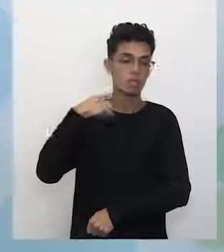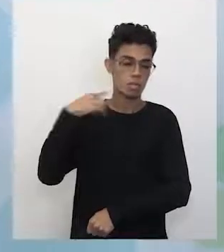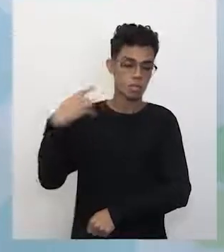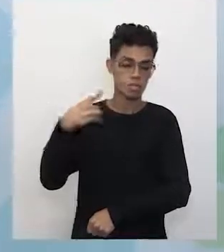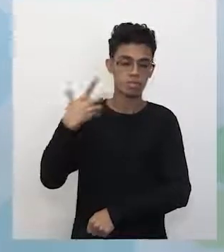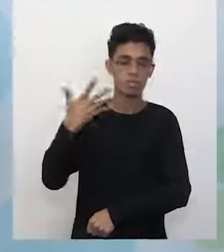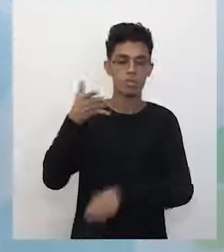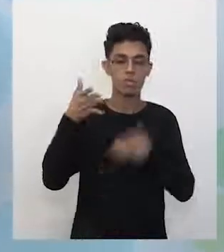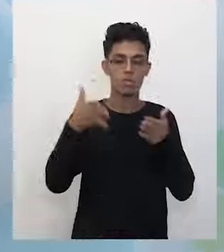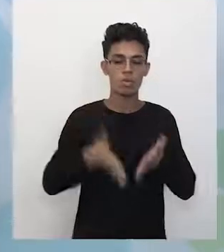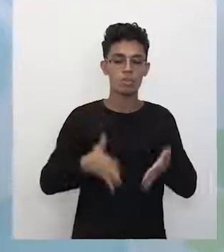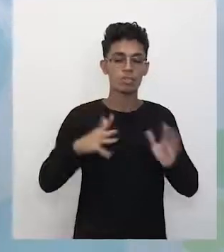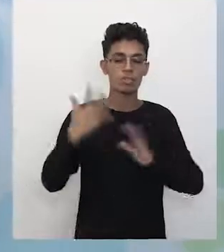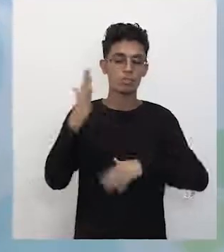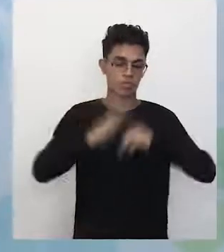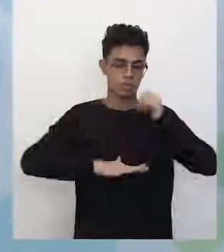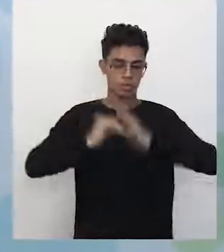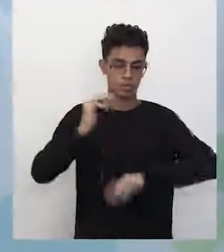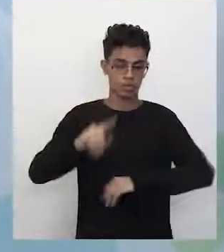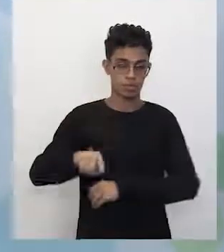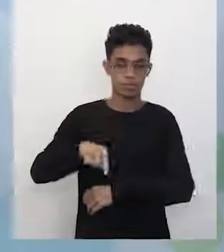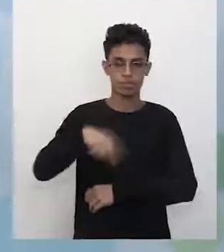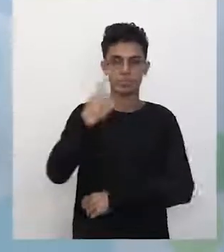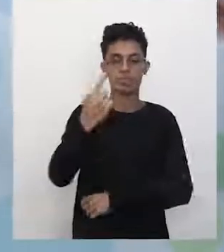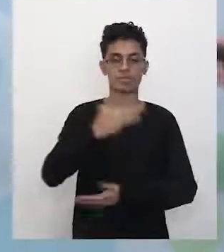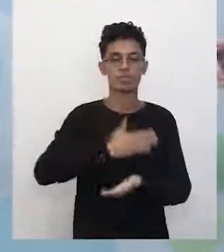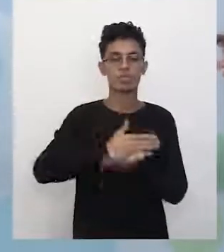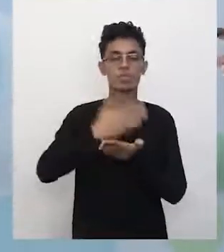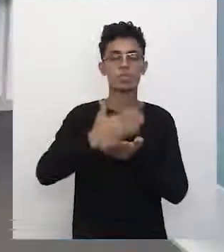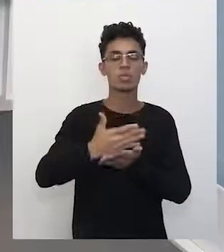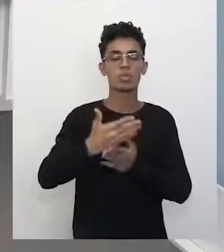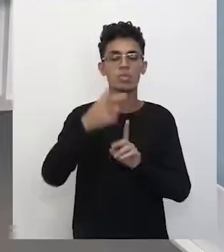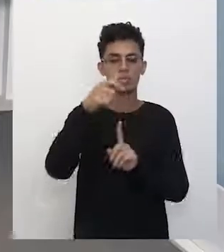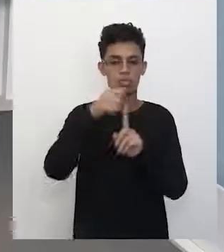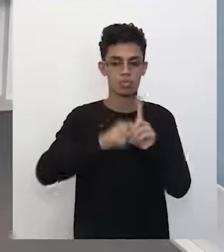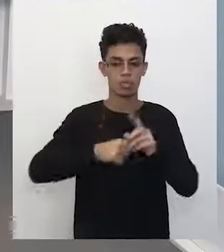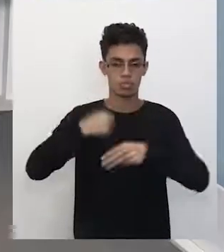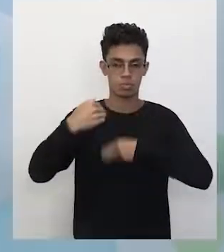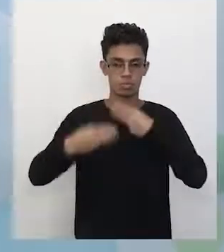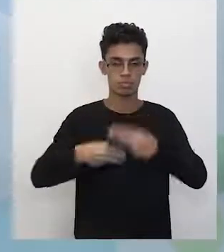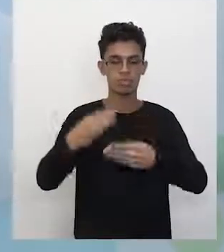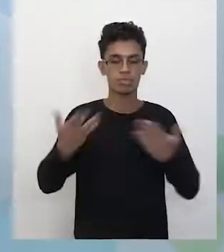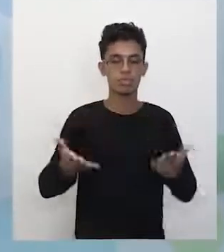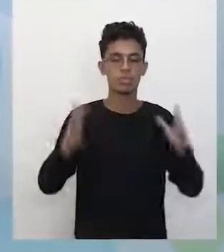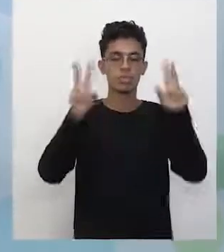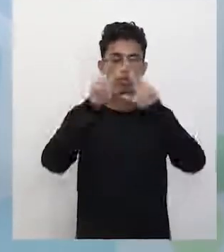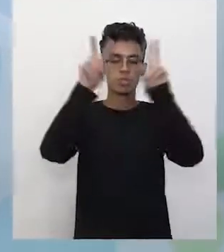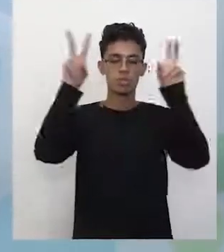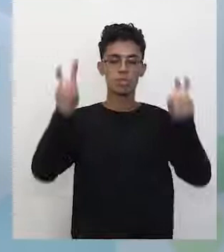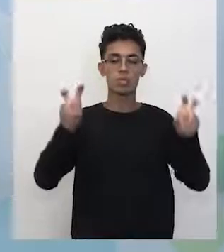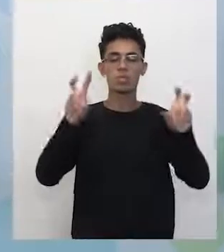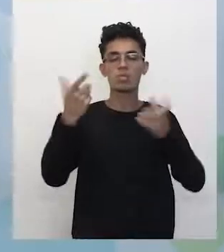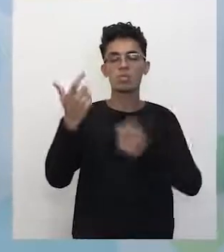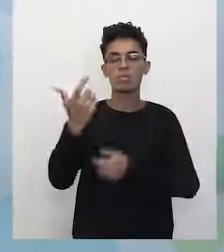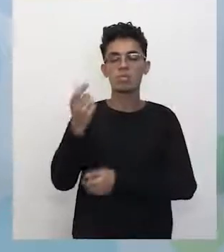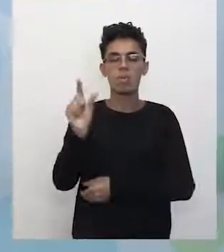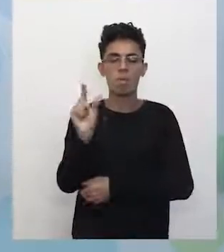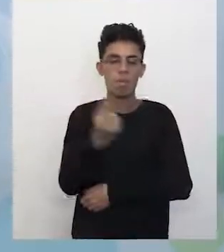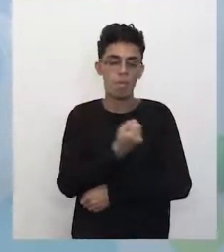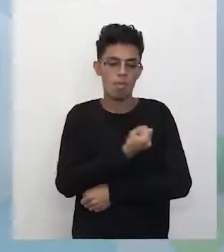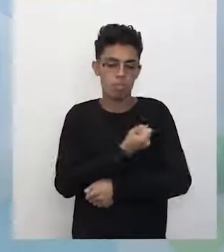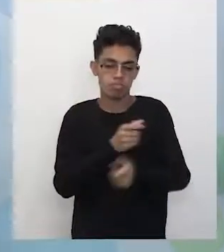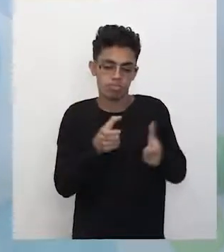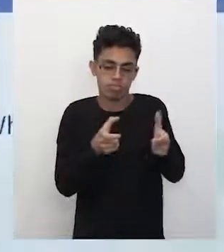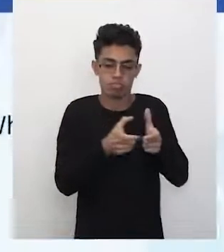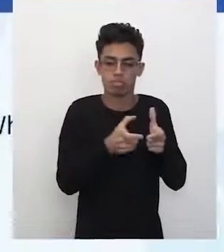trabalhar ali, primeira habilidade, para começar o nosso segundo bimestre. E qual é esse título da aula de hoje, Fabi? Que é a questão das minorias, que não é uma questão